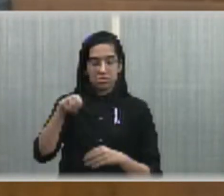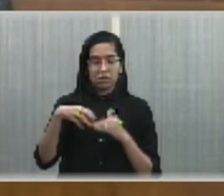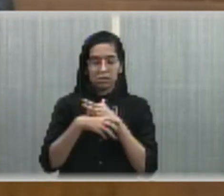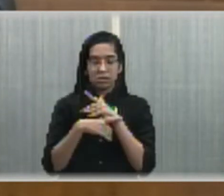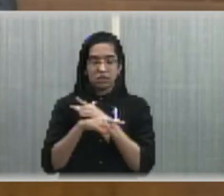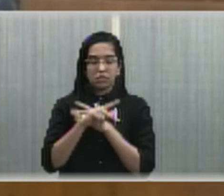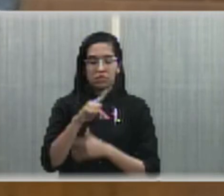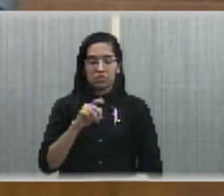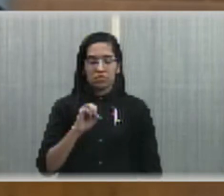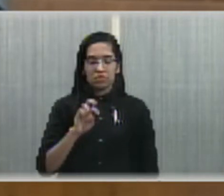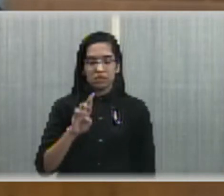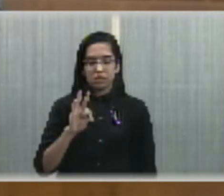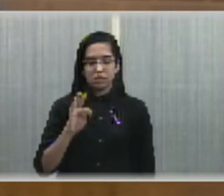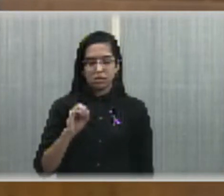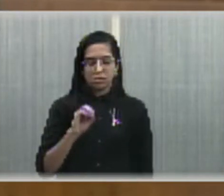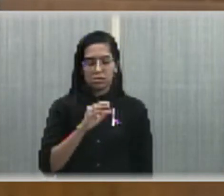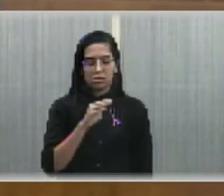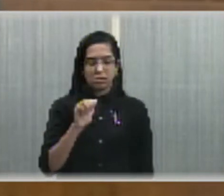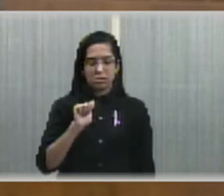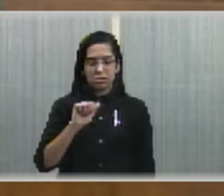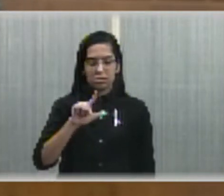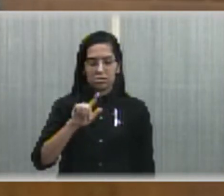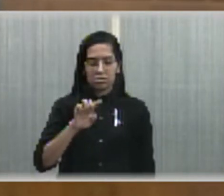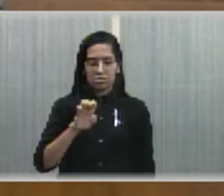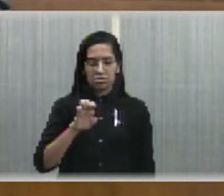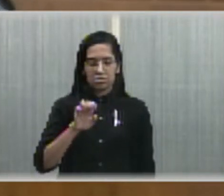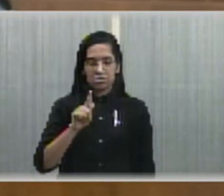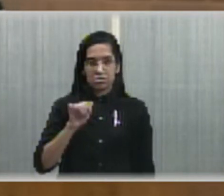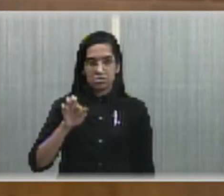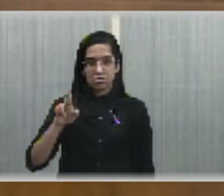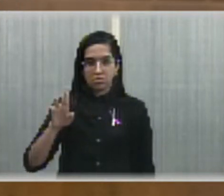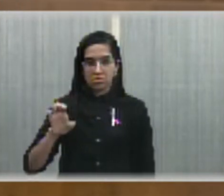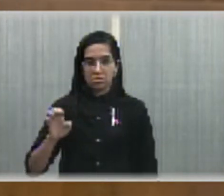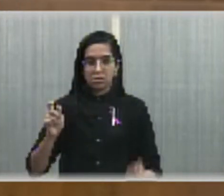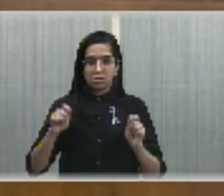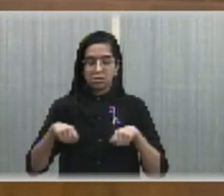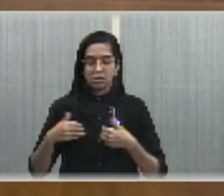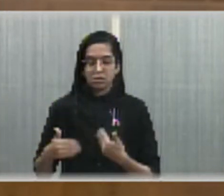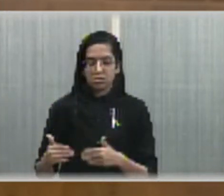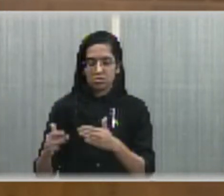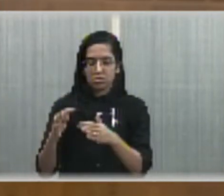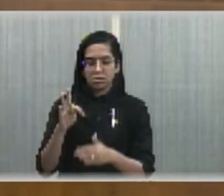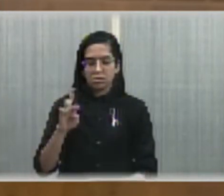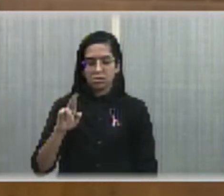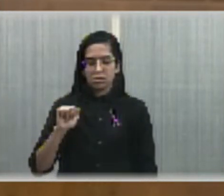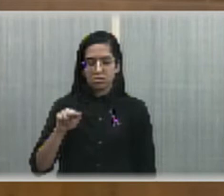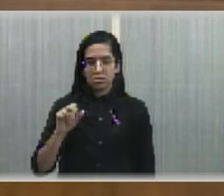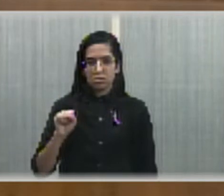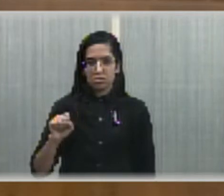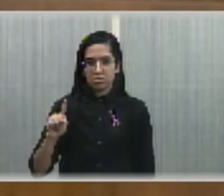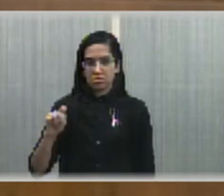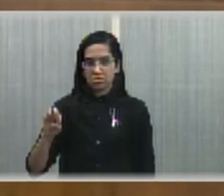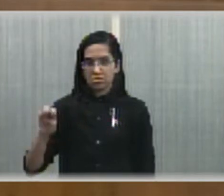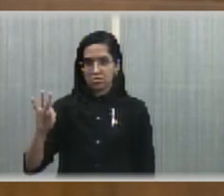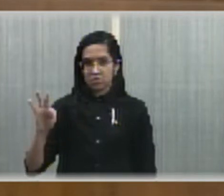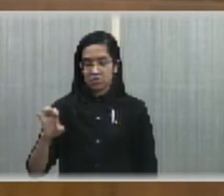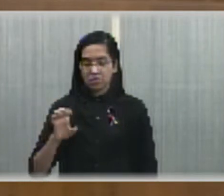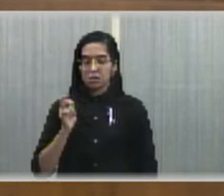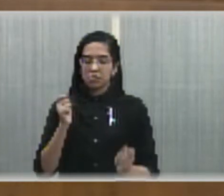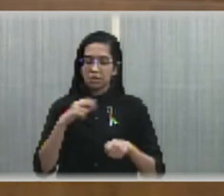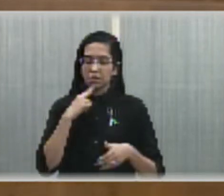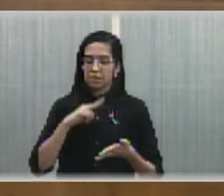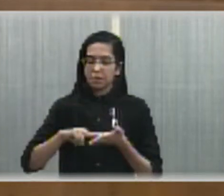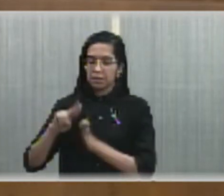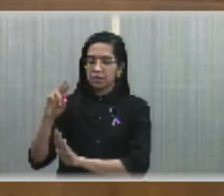do Transporte que encaminhe, doutor Francisco, encaminhe os projetos, encaminhe, faça o ofício solicitando a